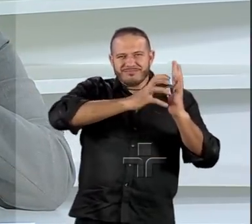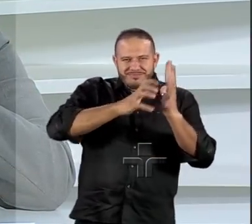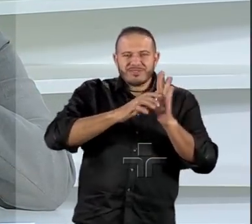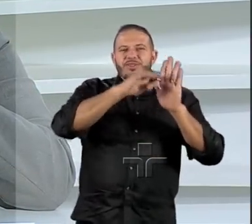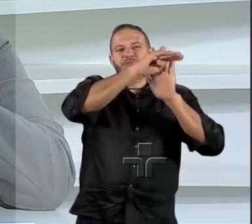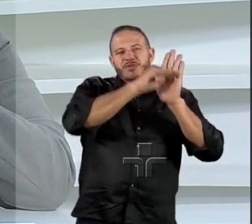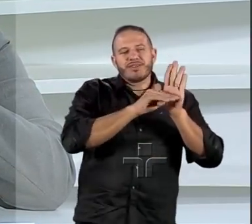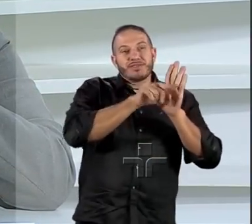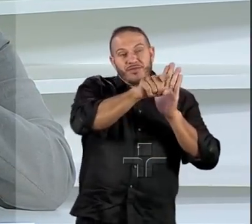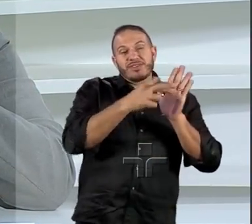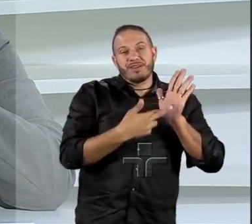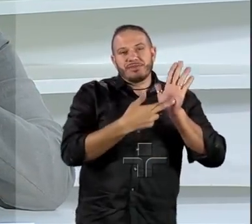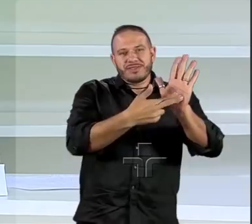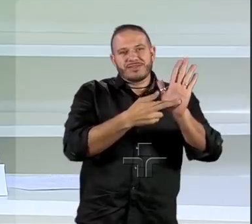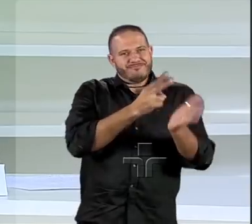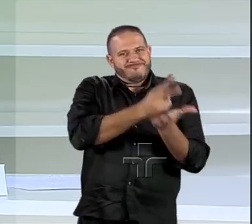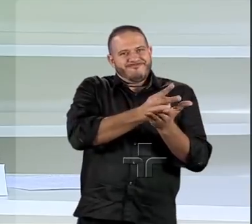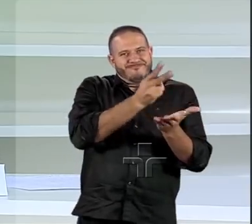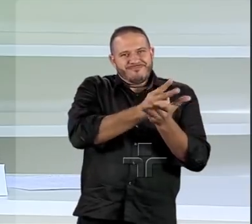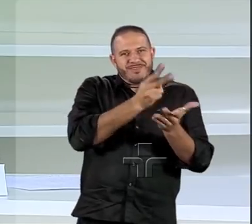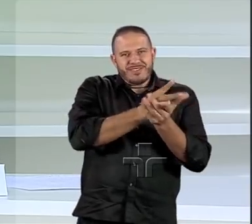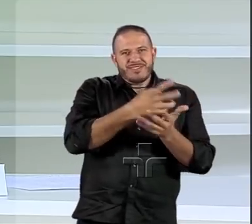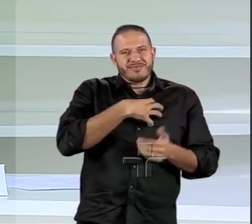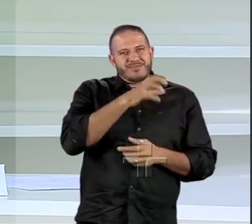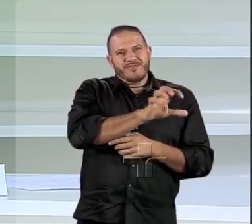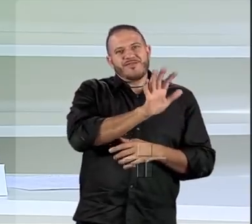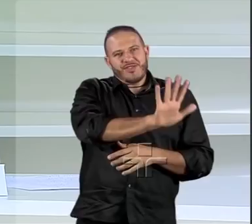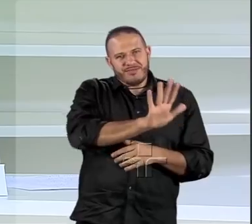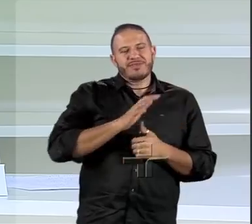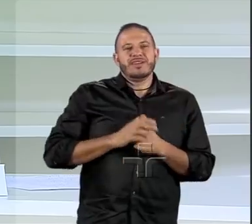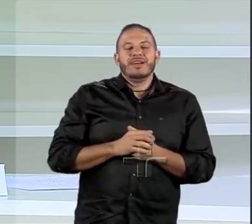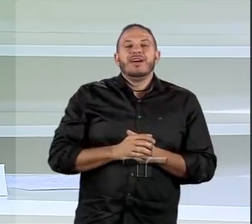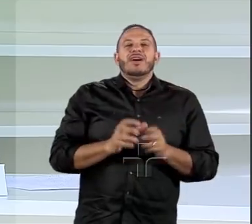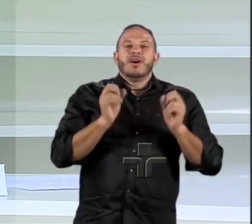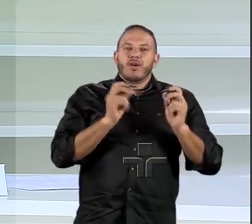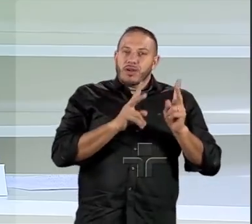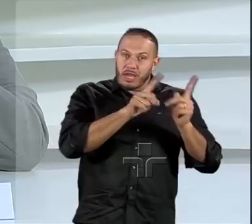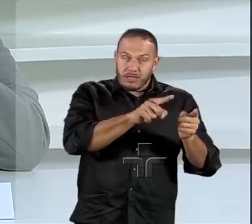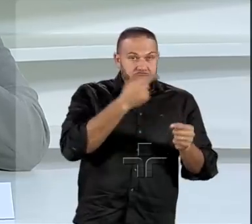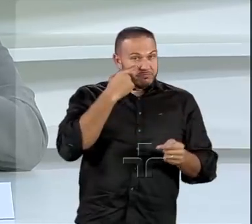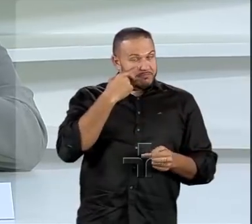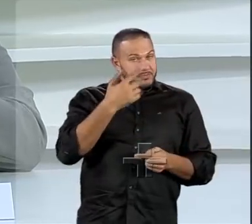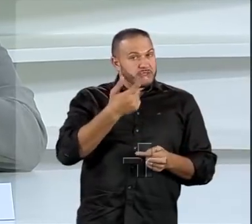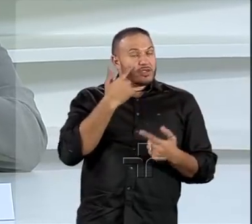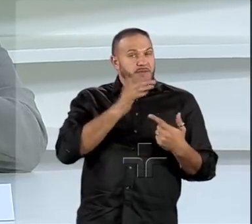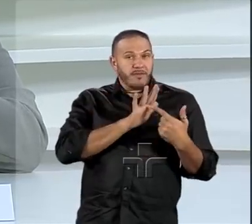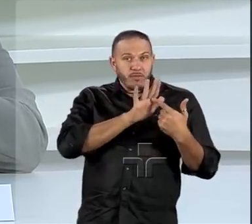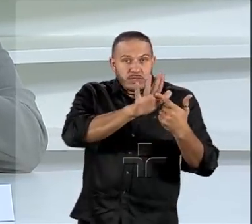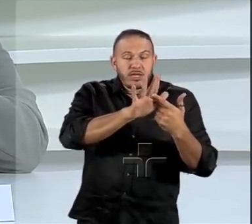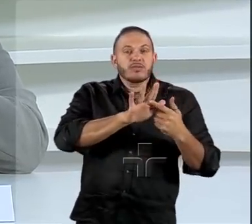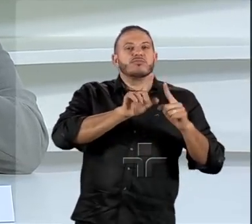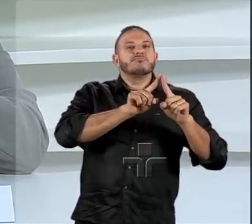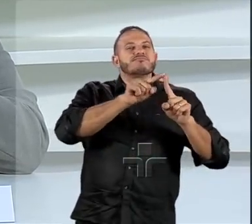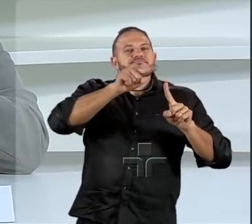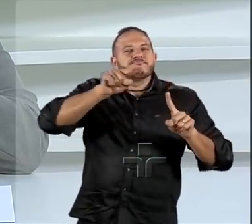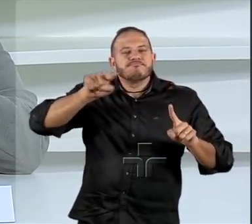você representa é manter essa austeridade. Bom, a austeridade já vem mostrando os resultados. A austeridade